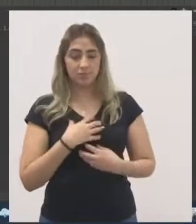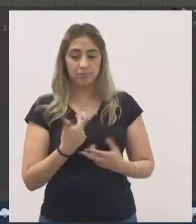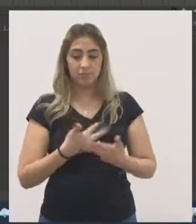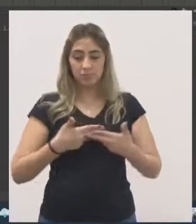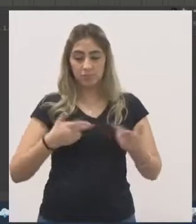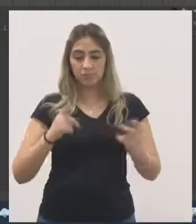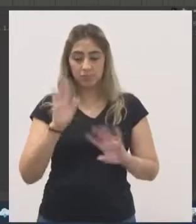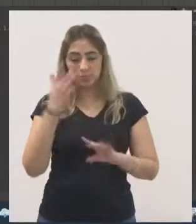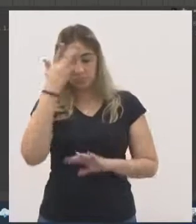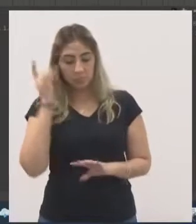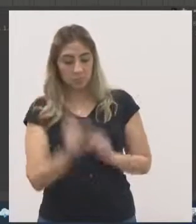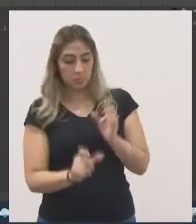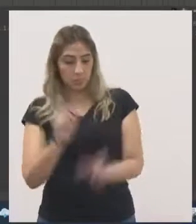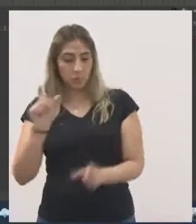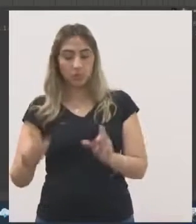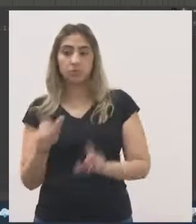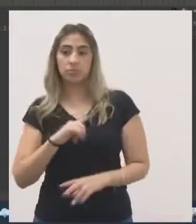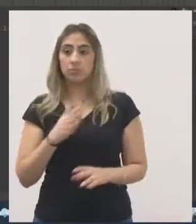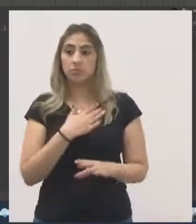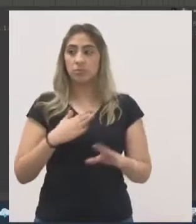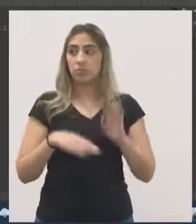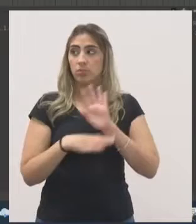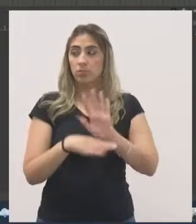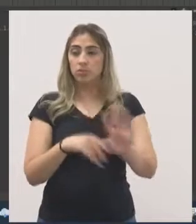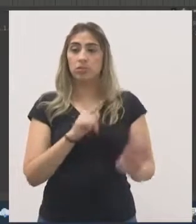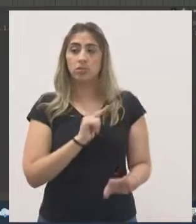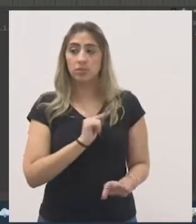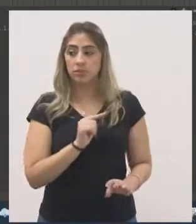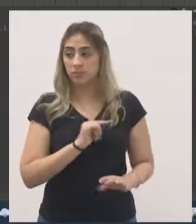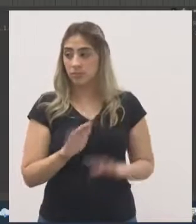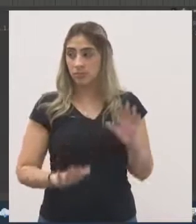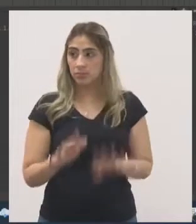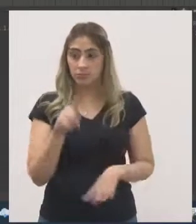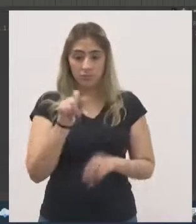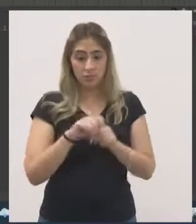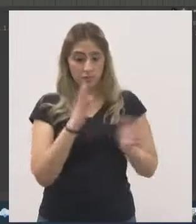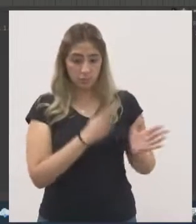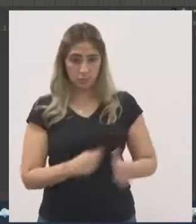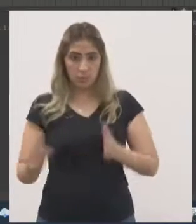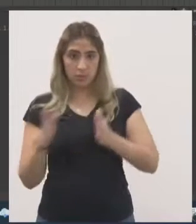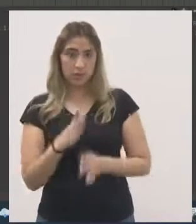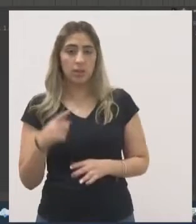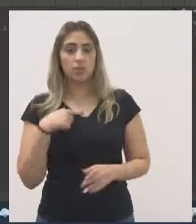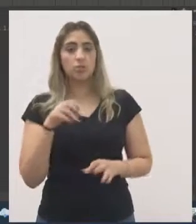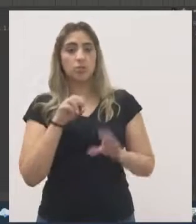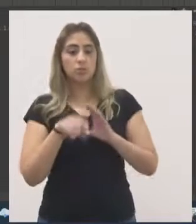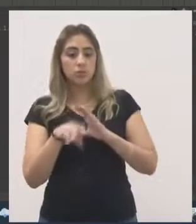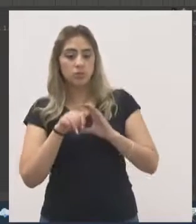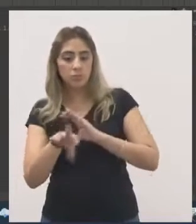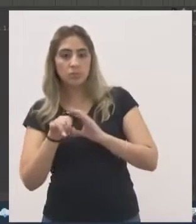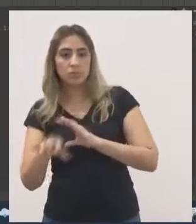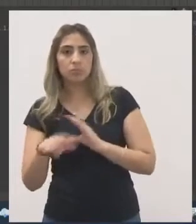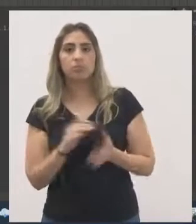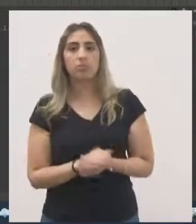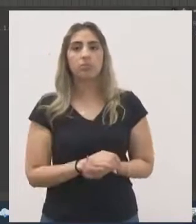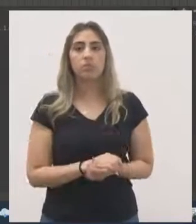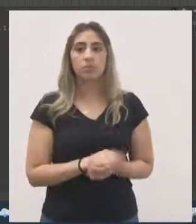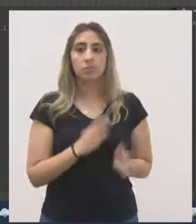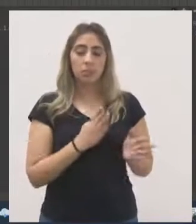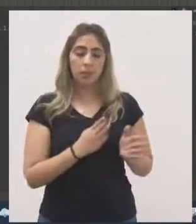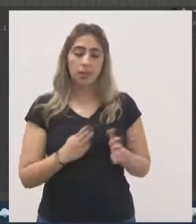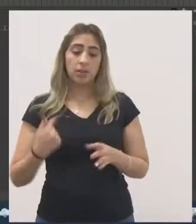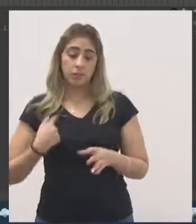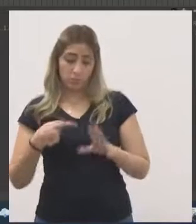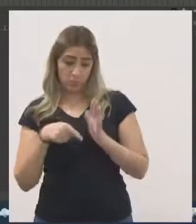galera que sobe para as grandes plataformas, provavelmente faz esse processo de mixagem, né? Passa por todo esse processo. Não, eu tô